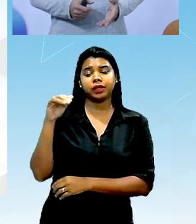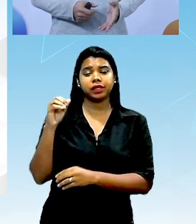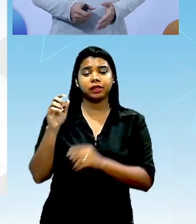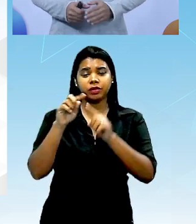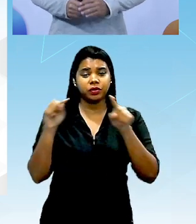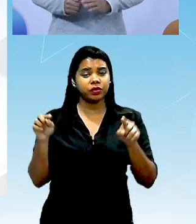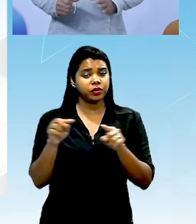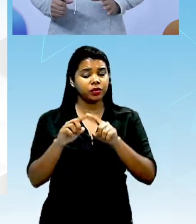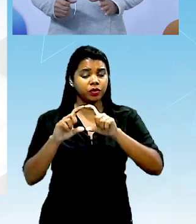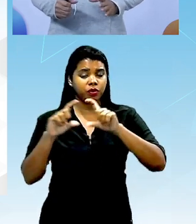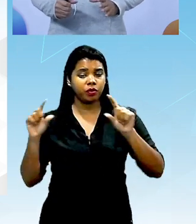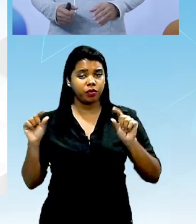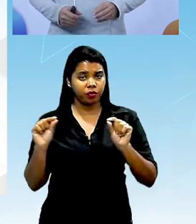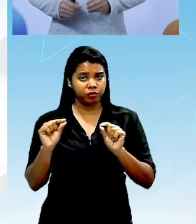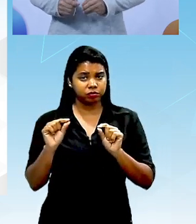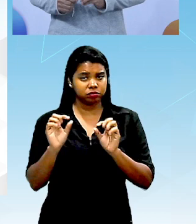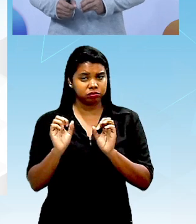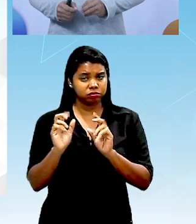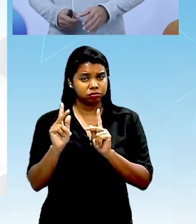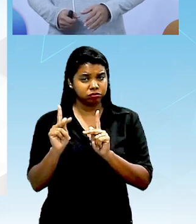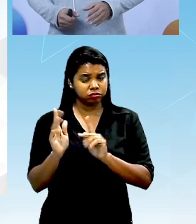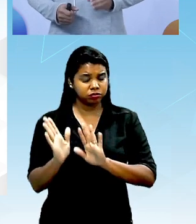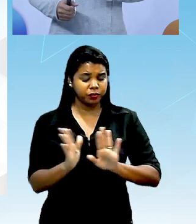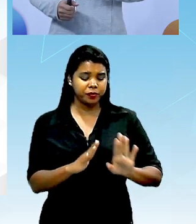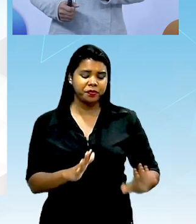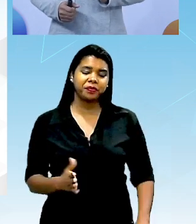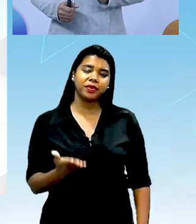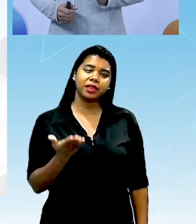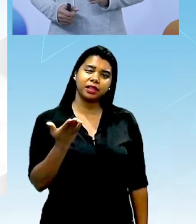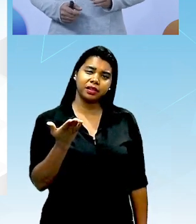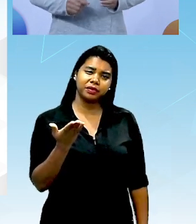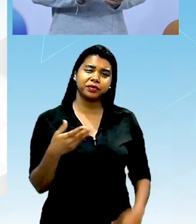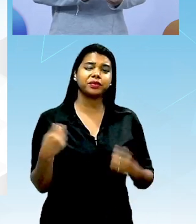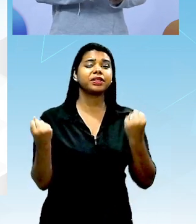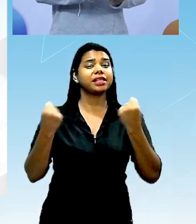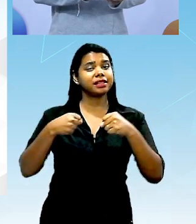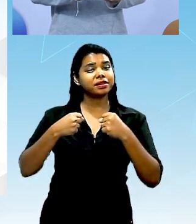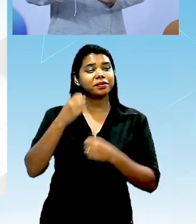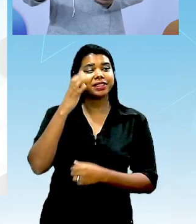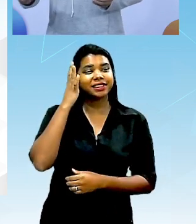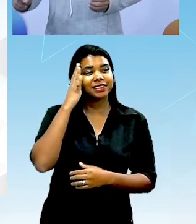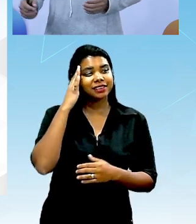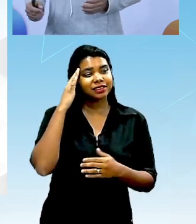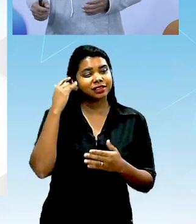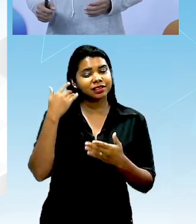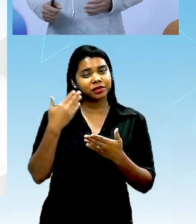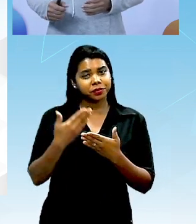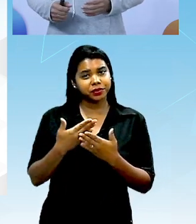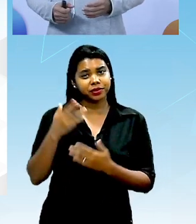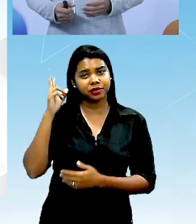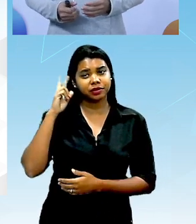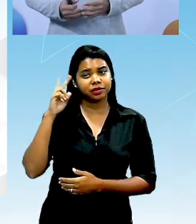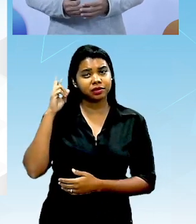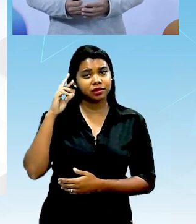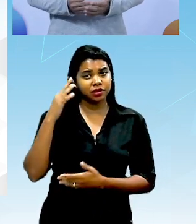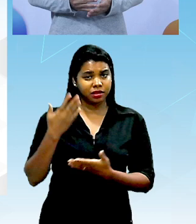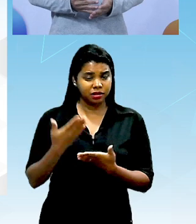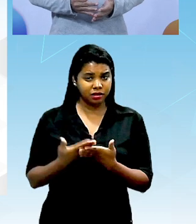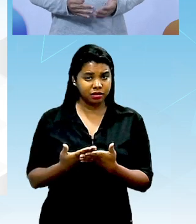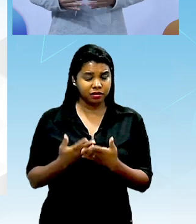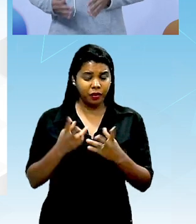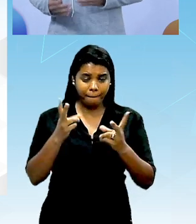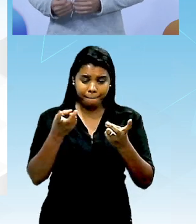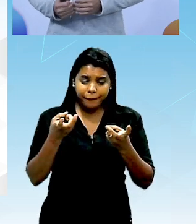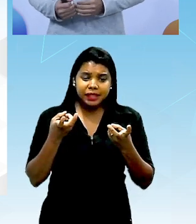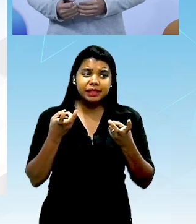com o ângulo reto. Tá tranquilo até aí? Só que você precisa entender esse processo de história para poder